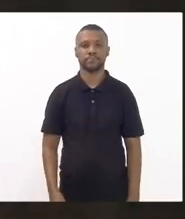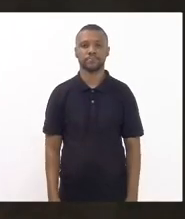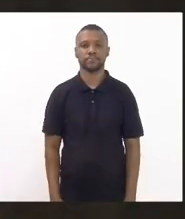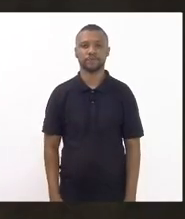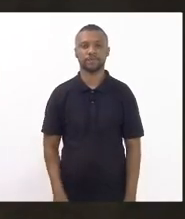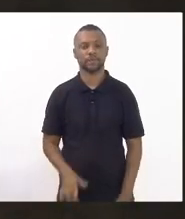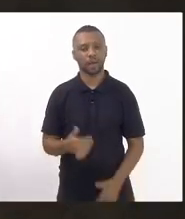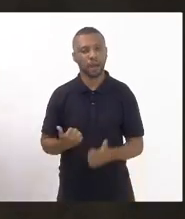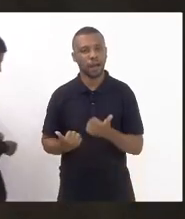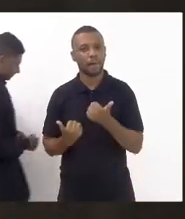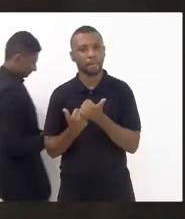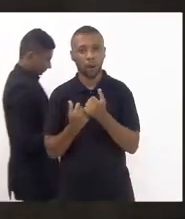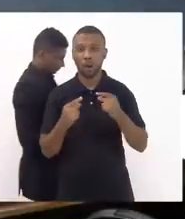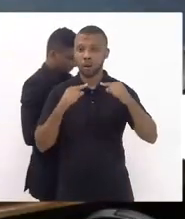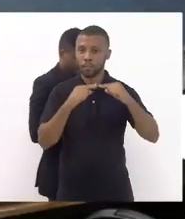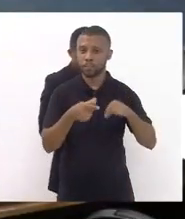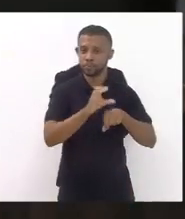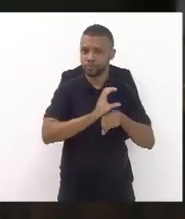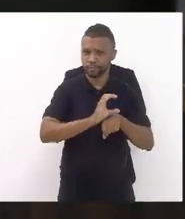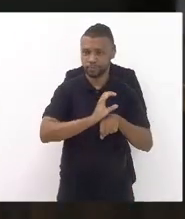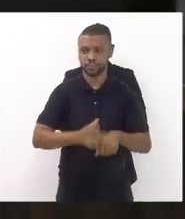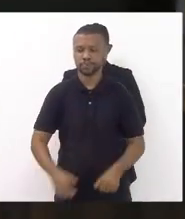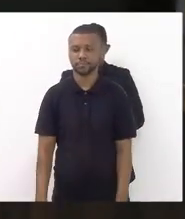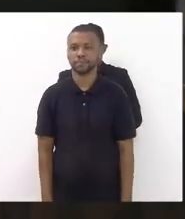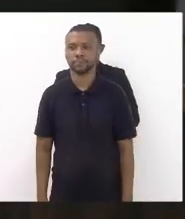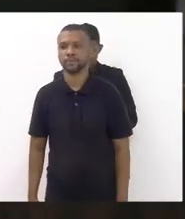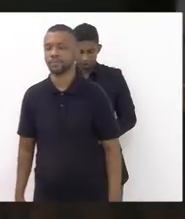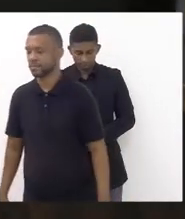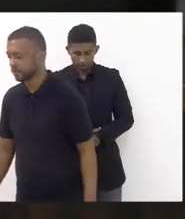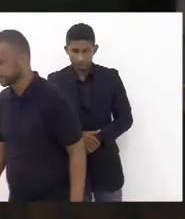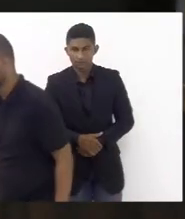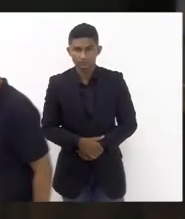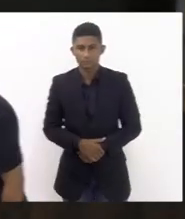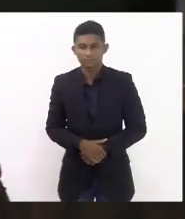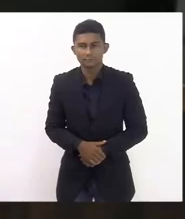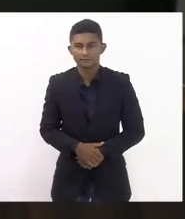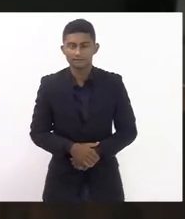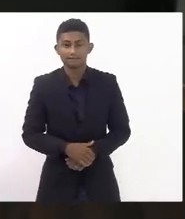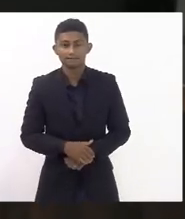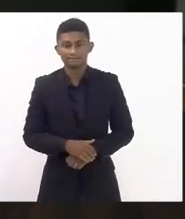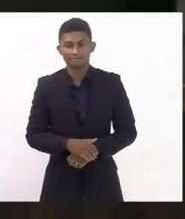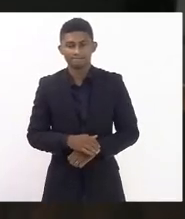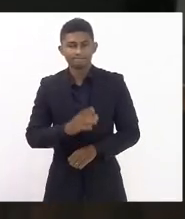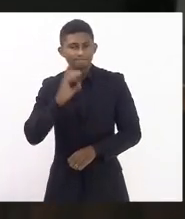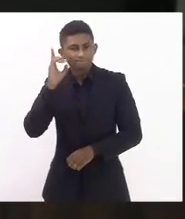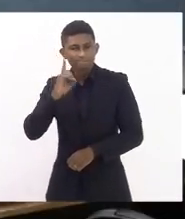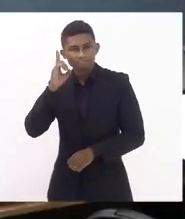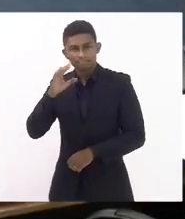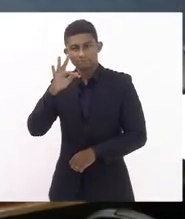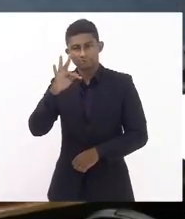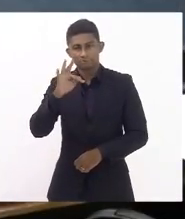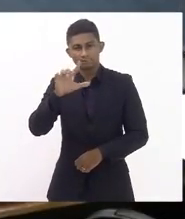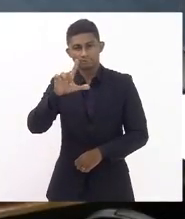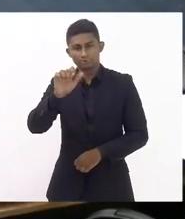Parecer pela constitucionalidade, presidente. Pela Comissão de Servidores, deputado Flávio Serafini.